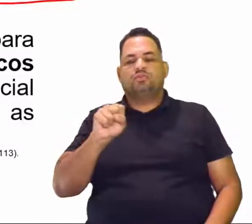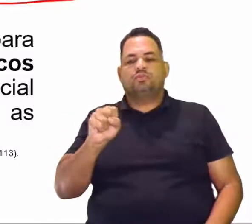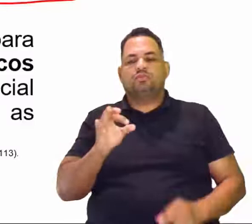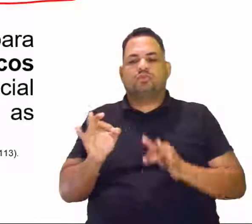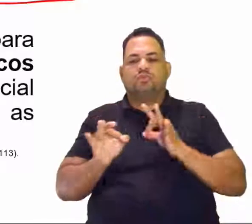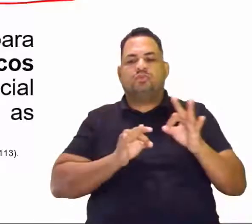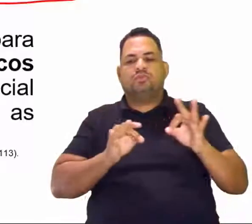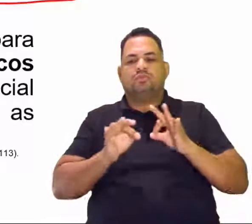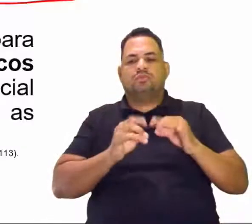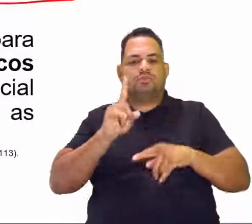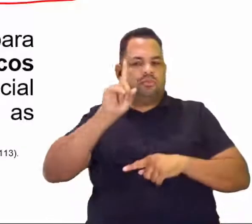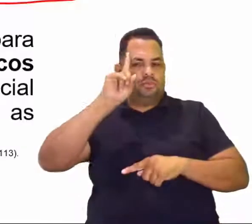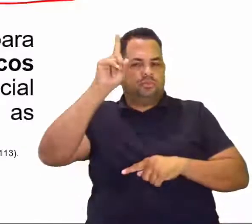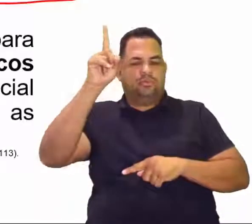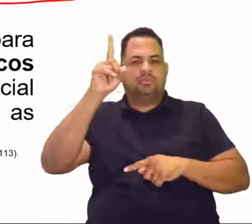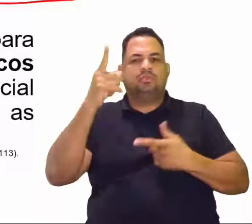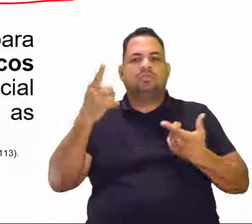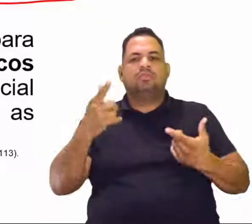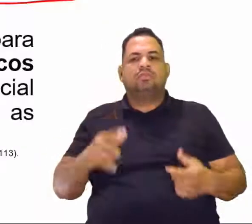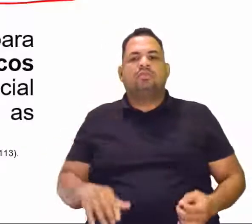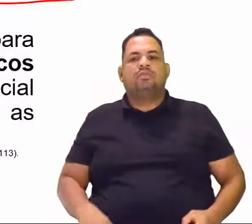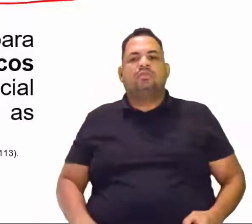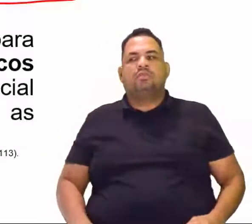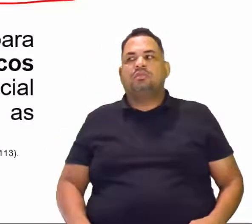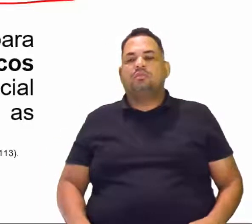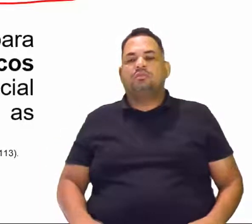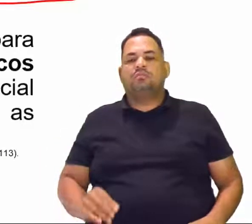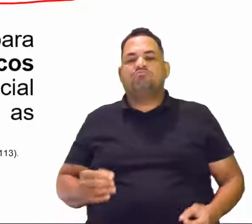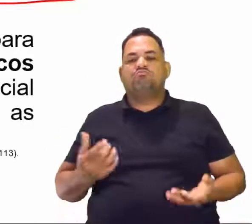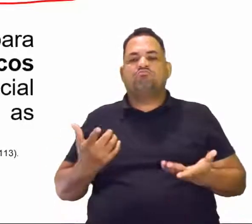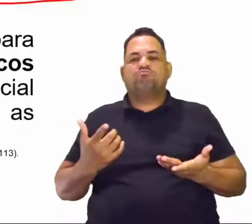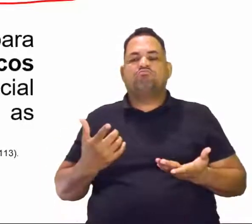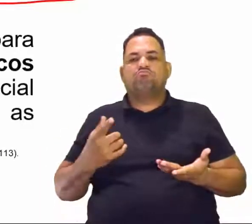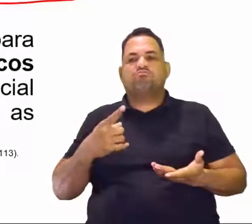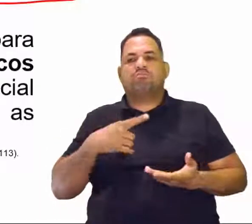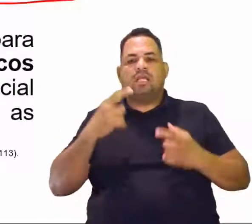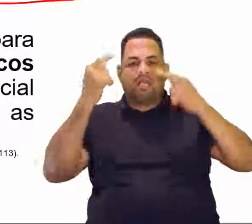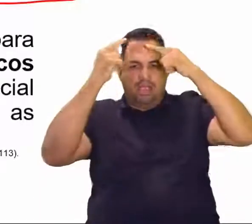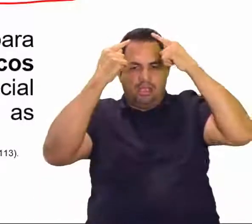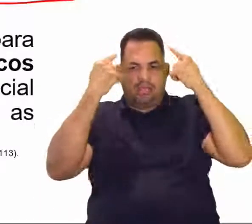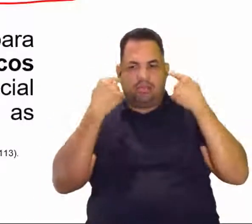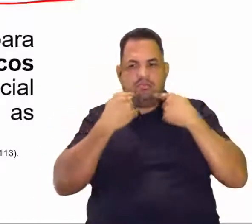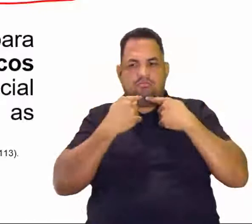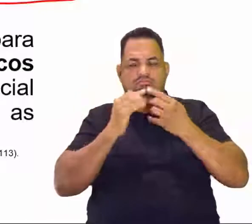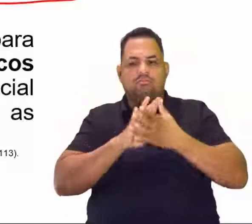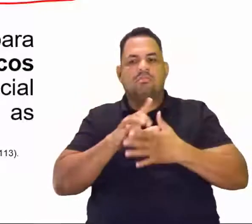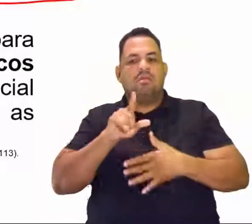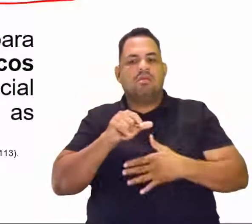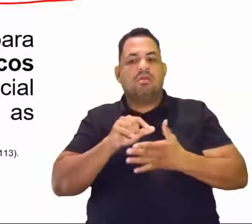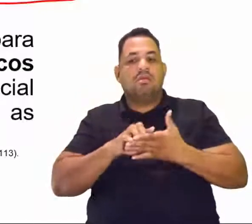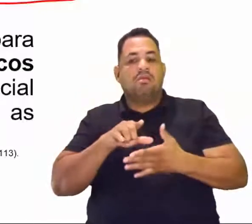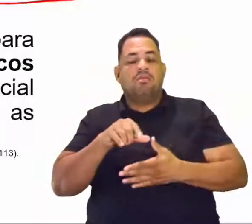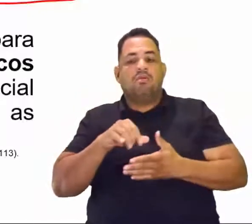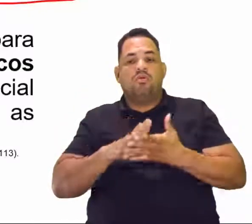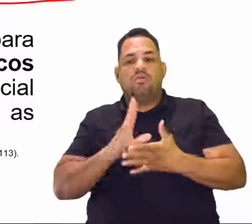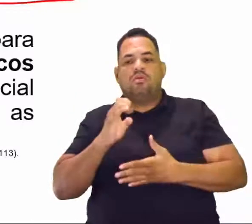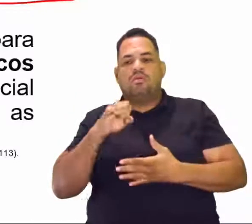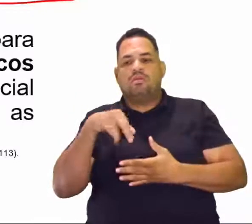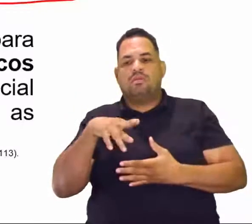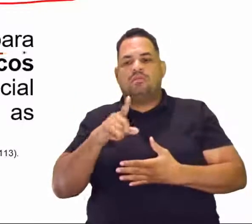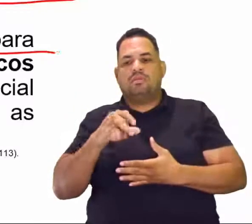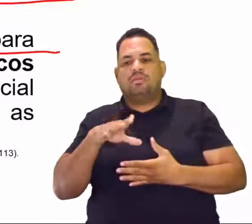criou essa ideia né De que De acordo com o seu crânio você seria ou não criminoso Então